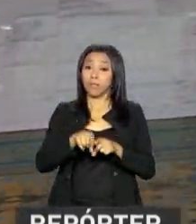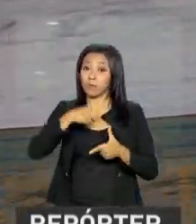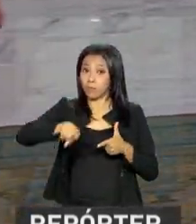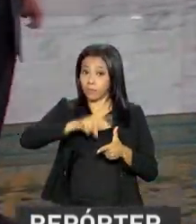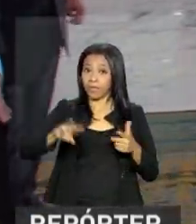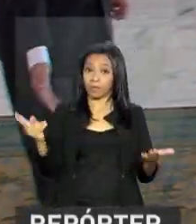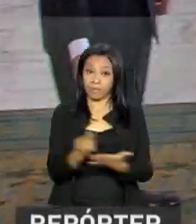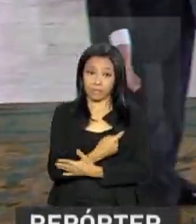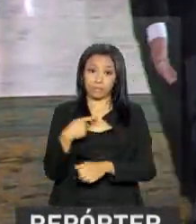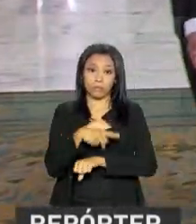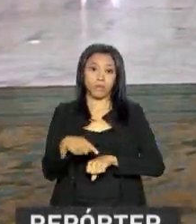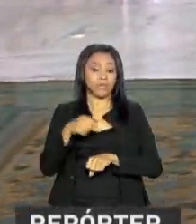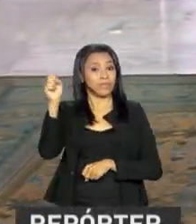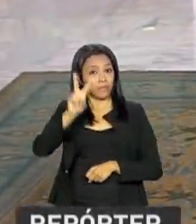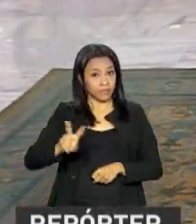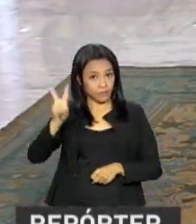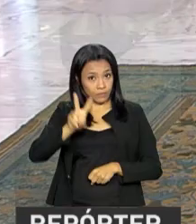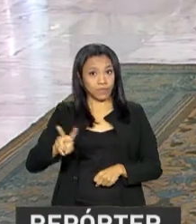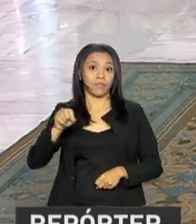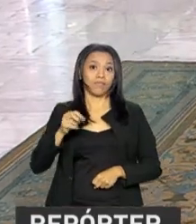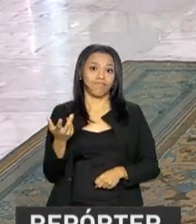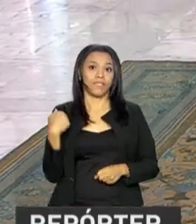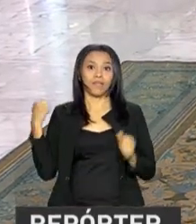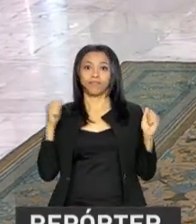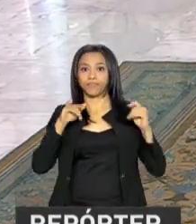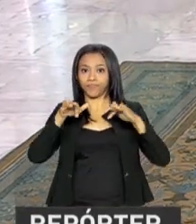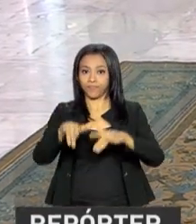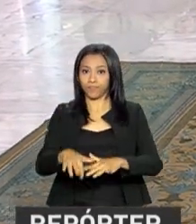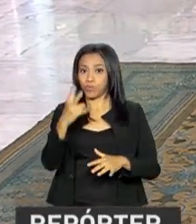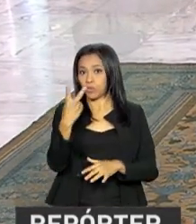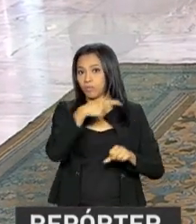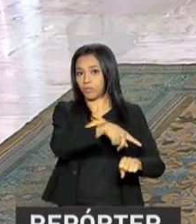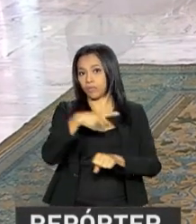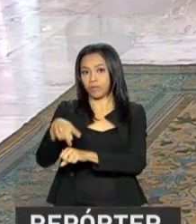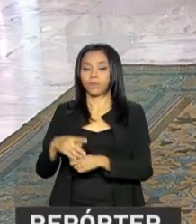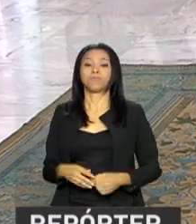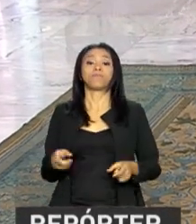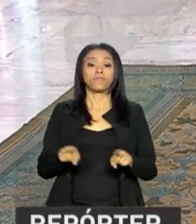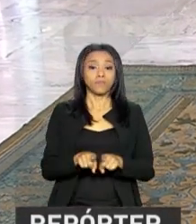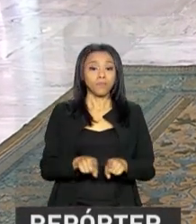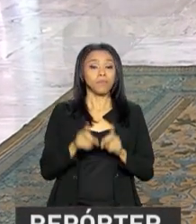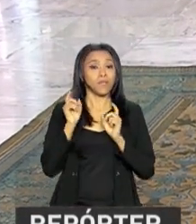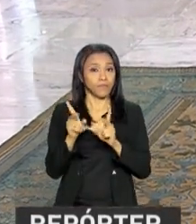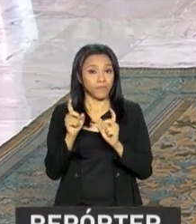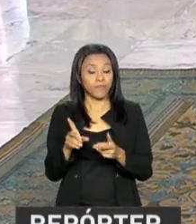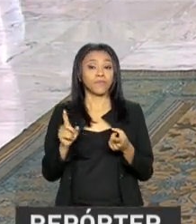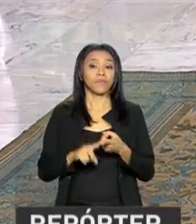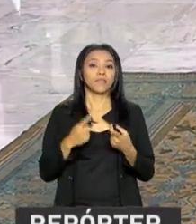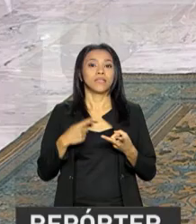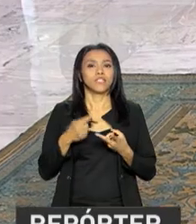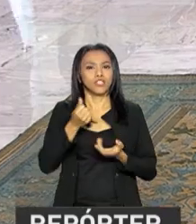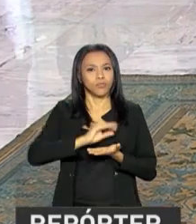a uma migração de venezuelanos para os dois países. Comércio e investimento também estão na agenda da conversa.